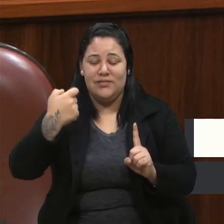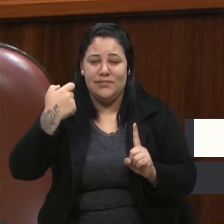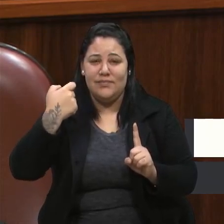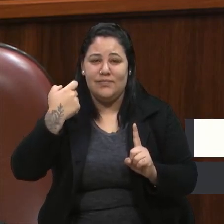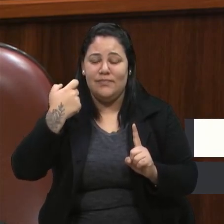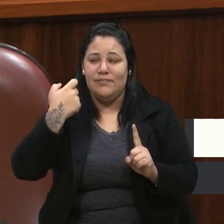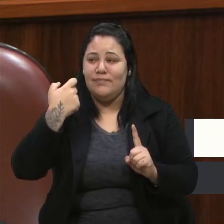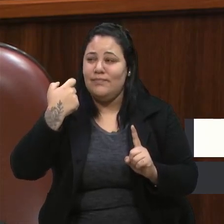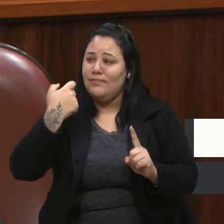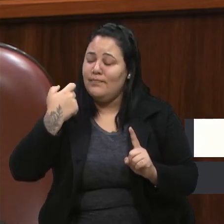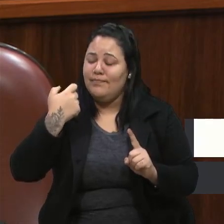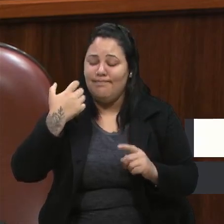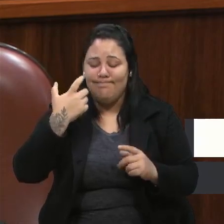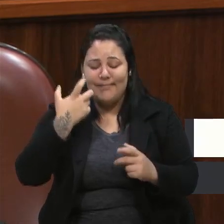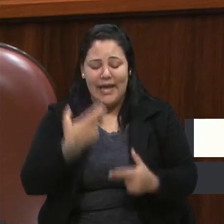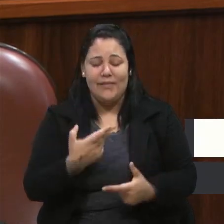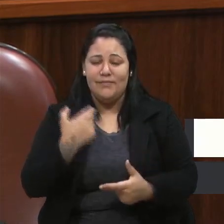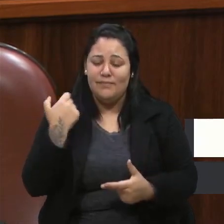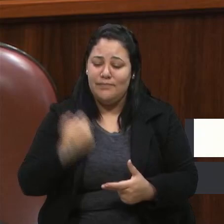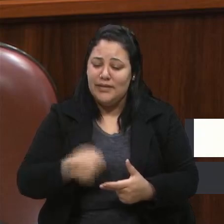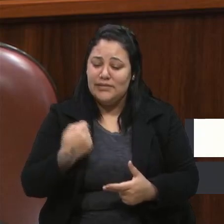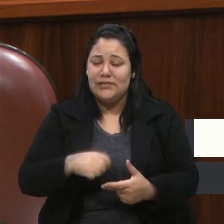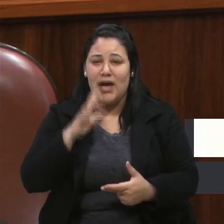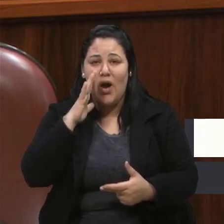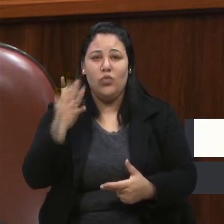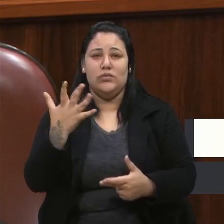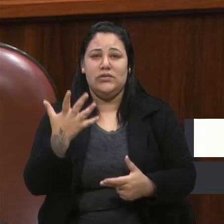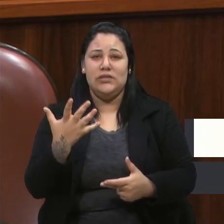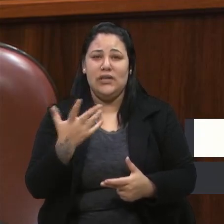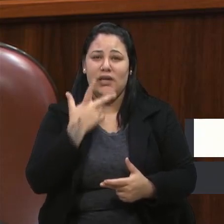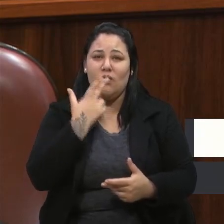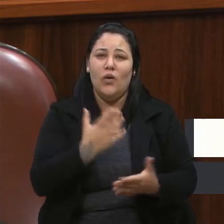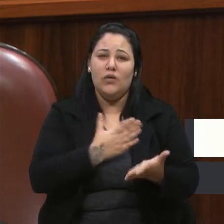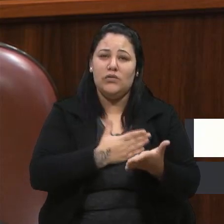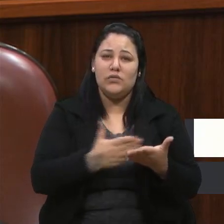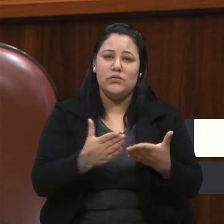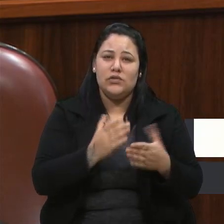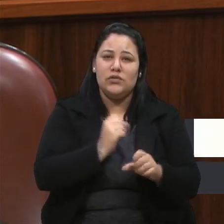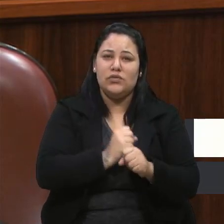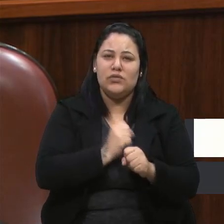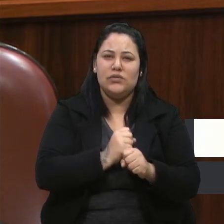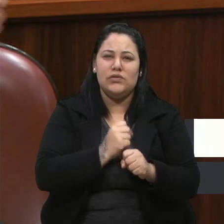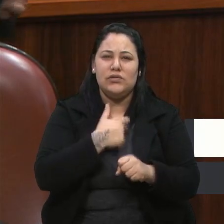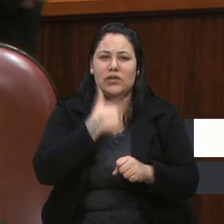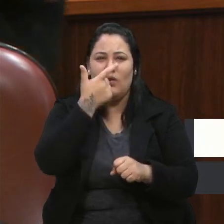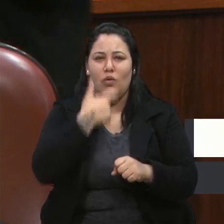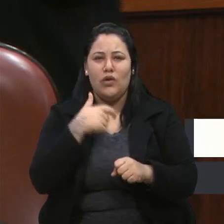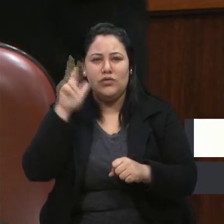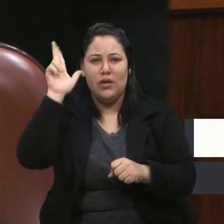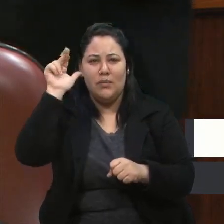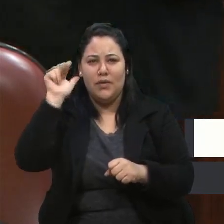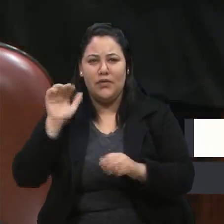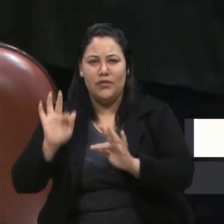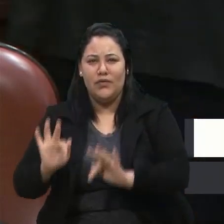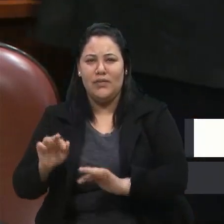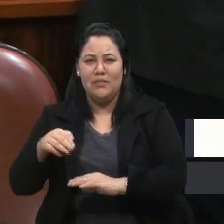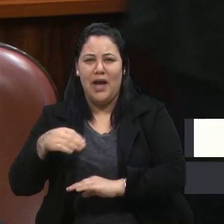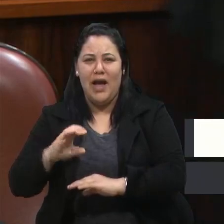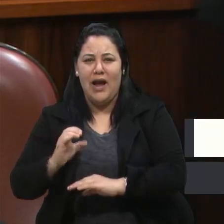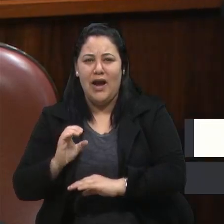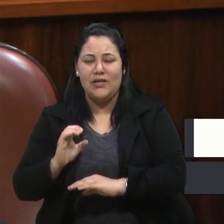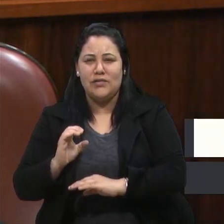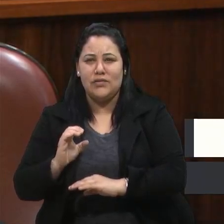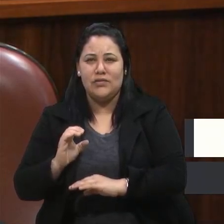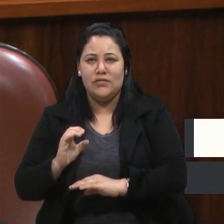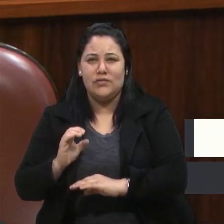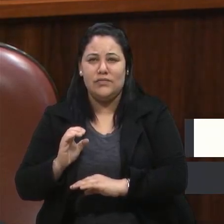coisa drástica, como foi no início do ano, não lembro ali, acho que foi em abril, final de março,